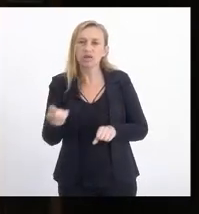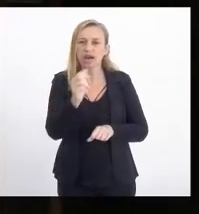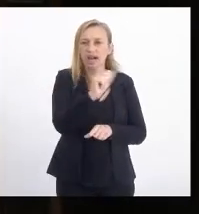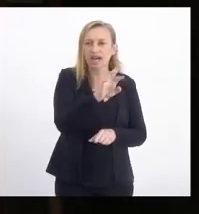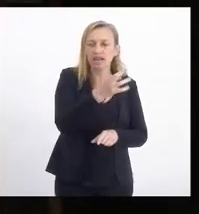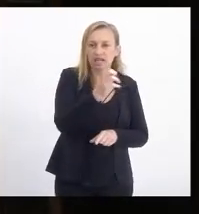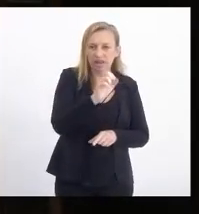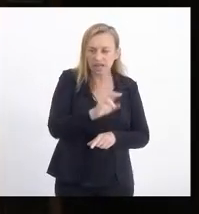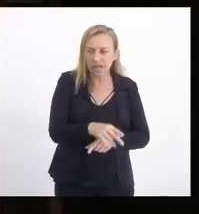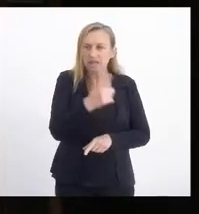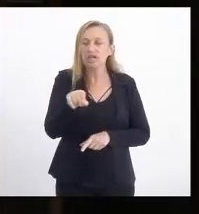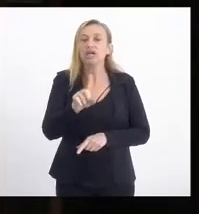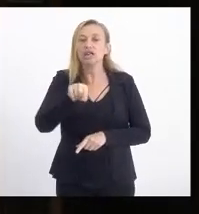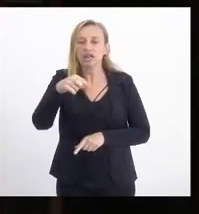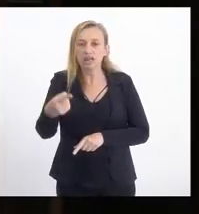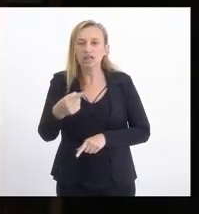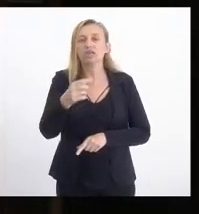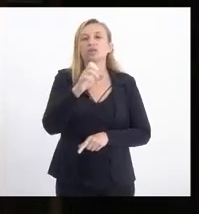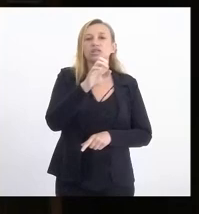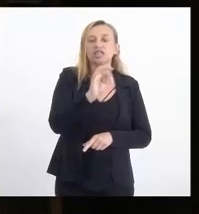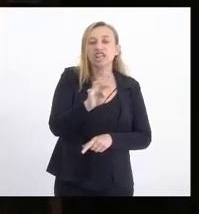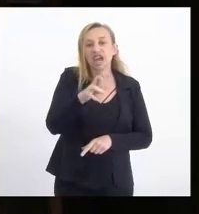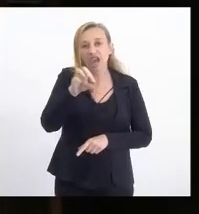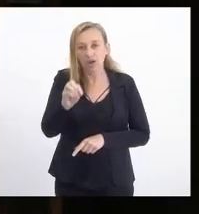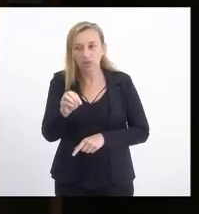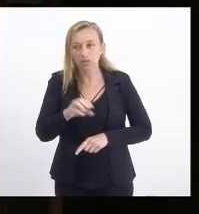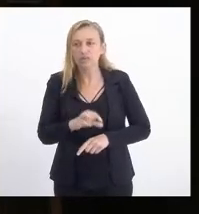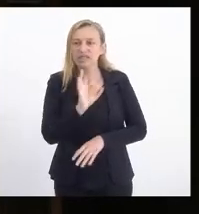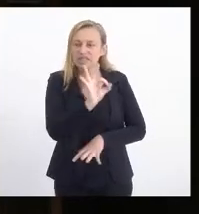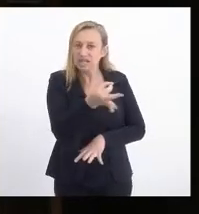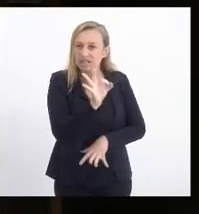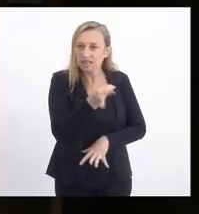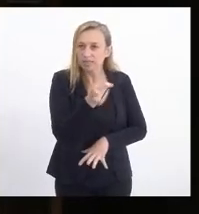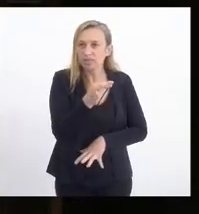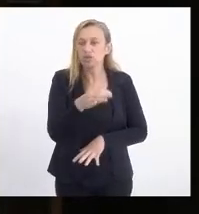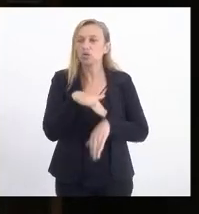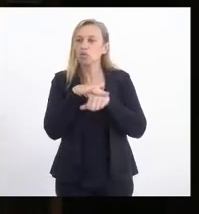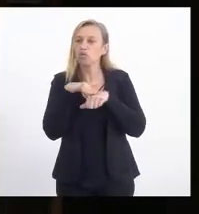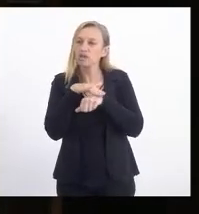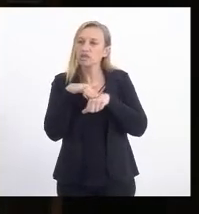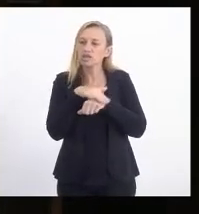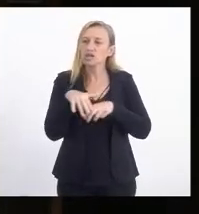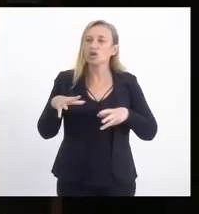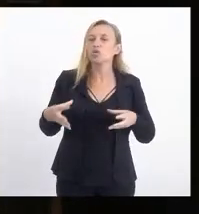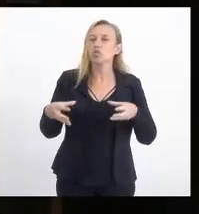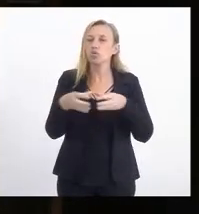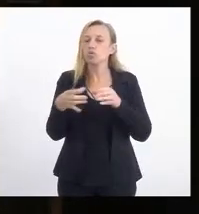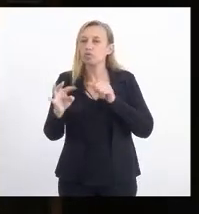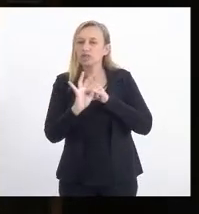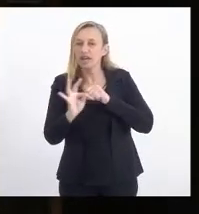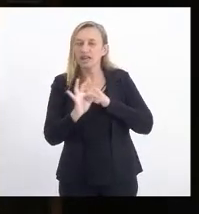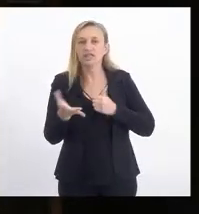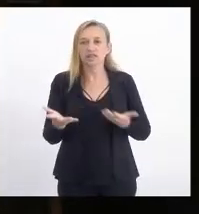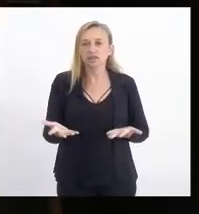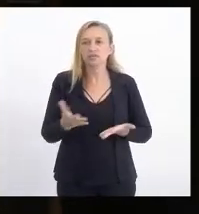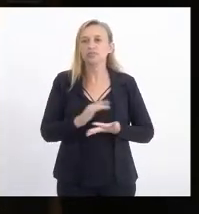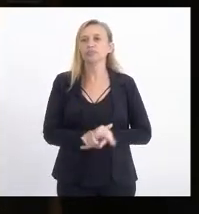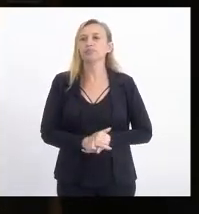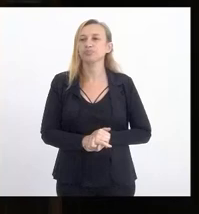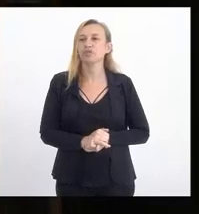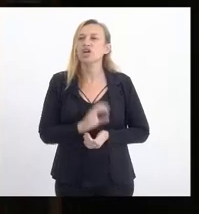o triello é evidentemente E aí conversando com a equipe técnica né o